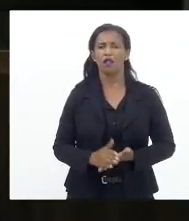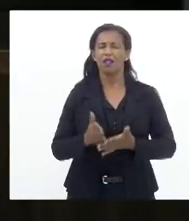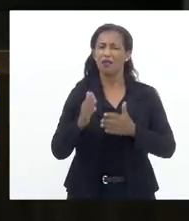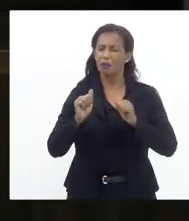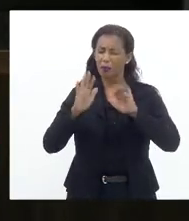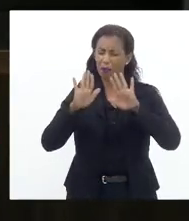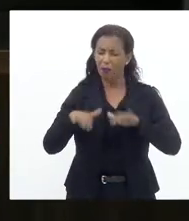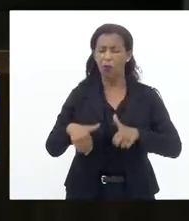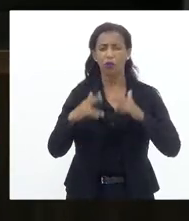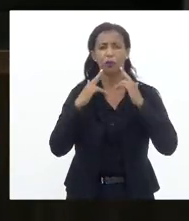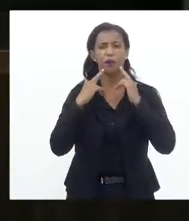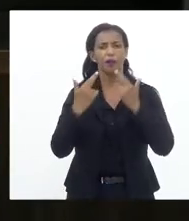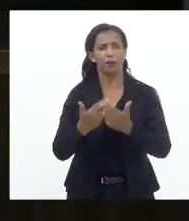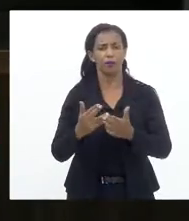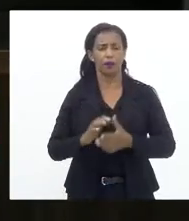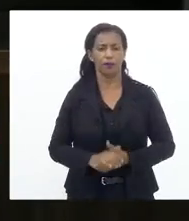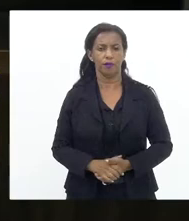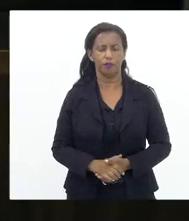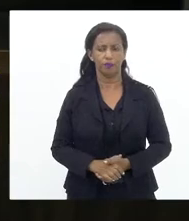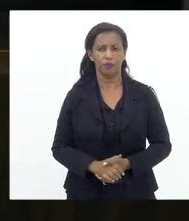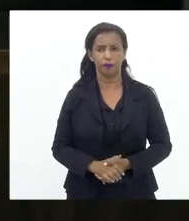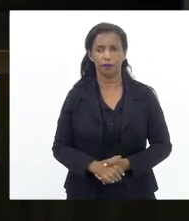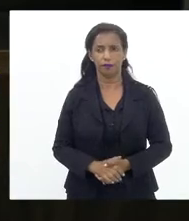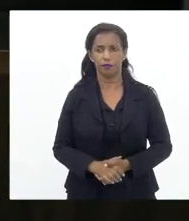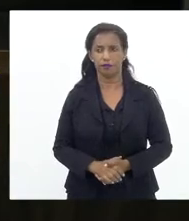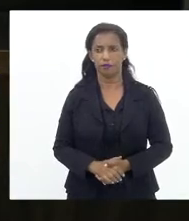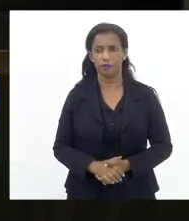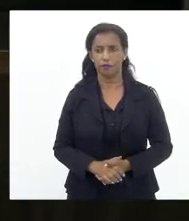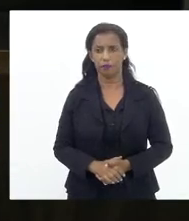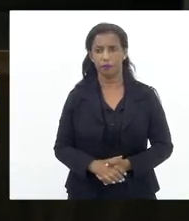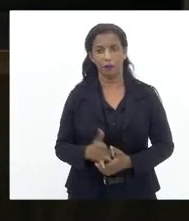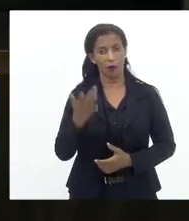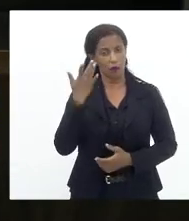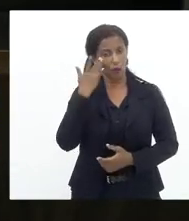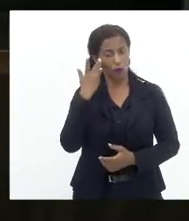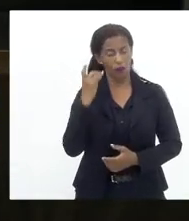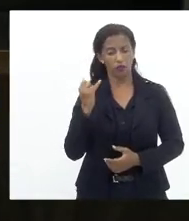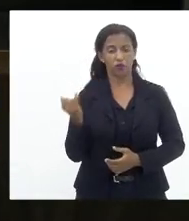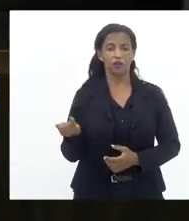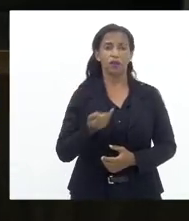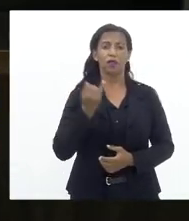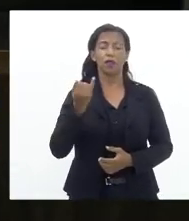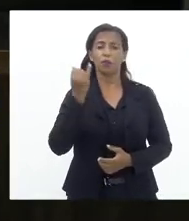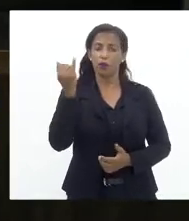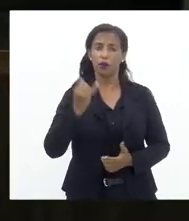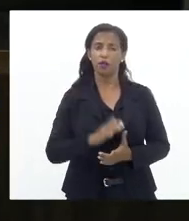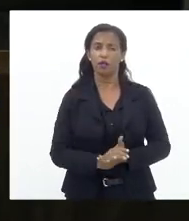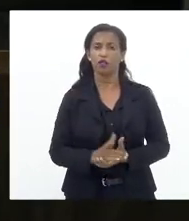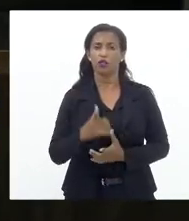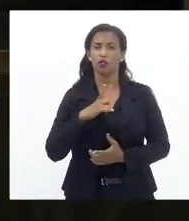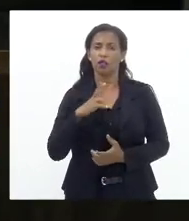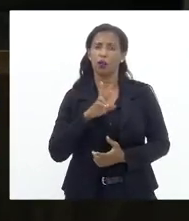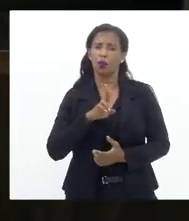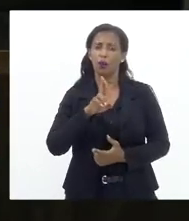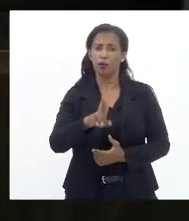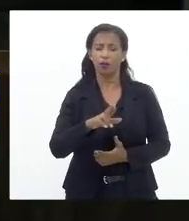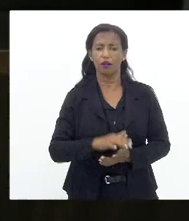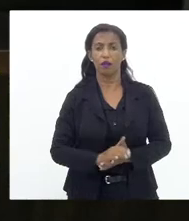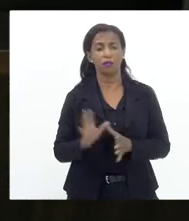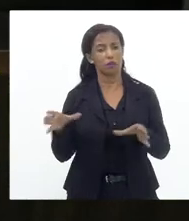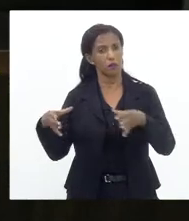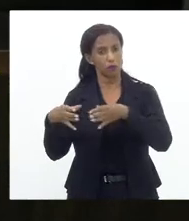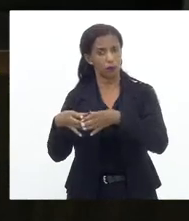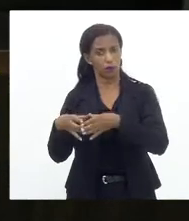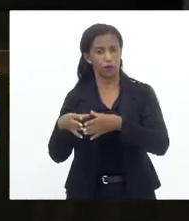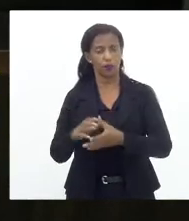muito bem eu acho que seria importante a gente tem o resultado desse